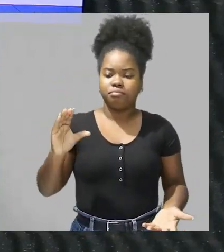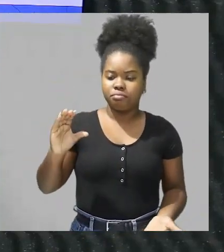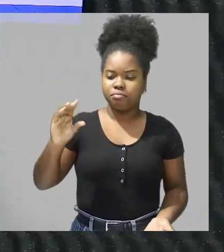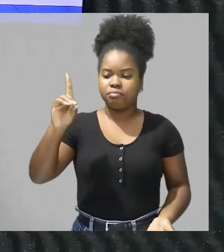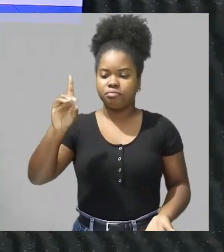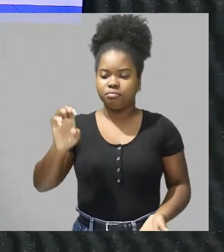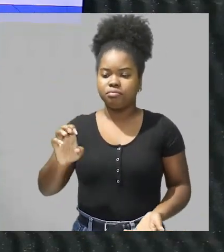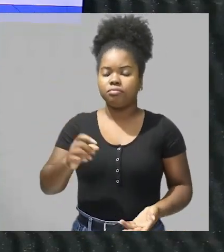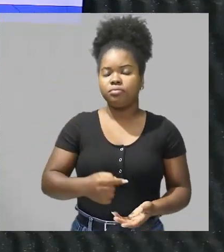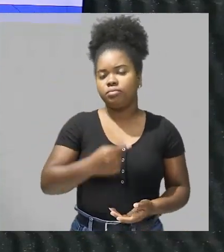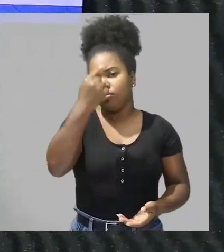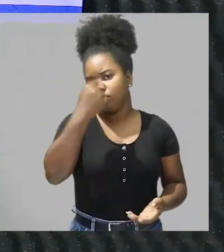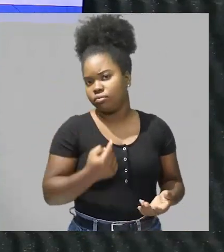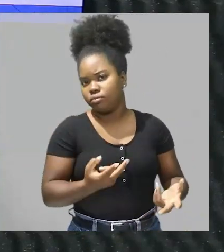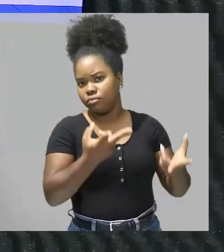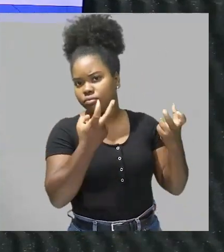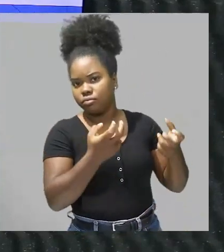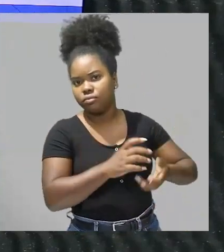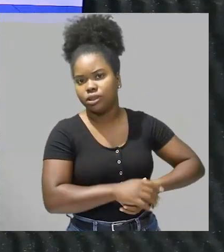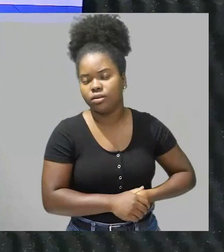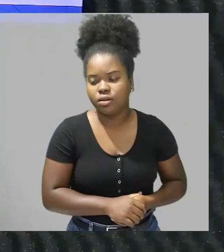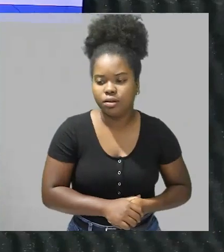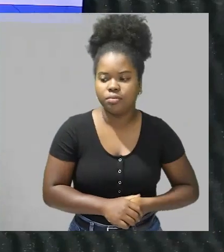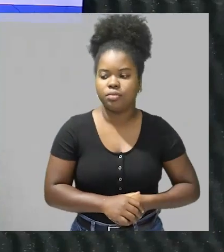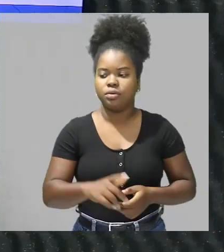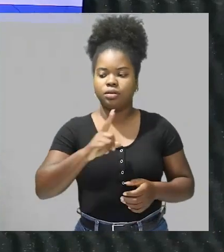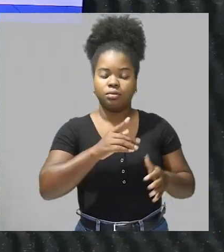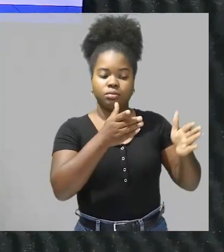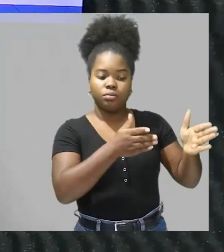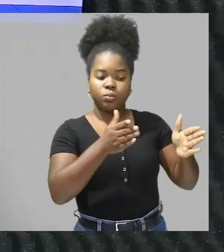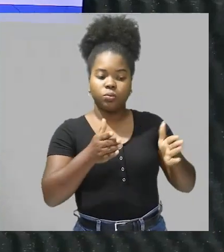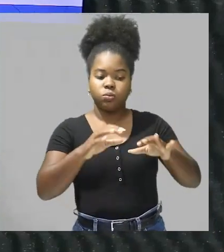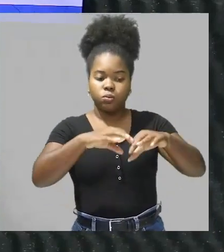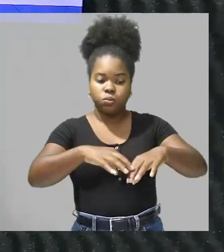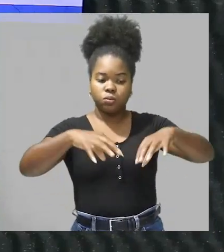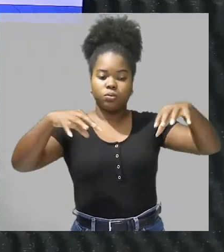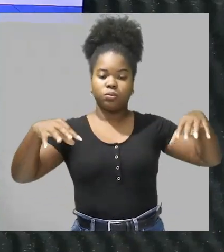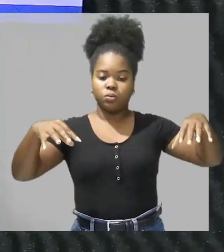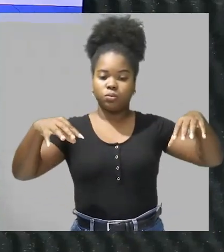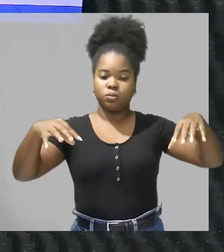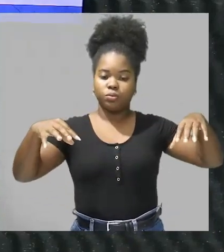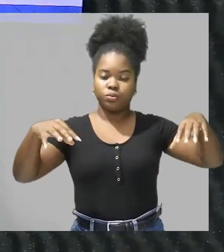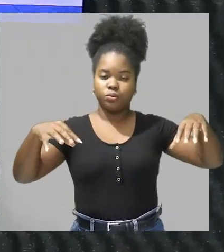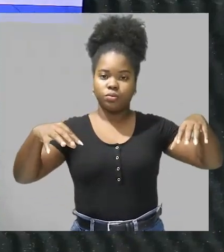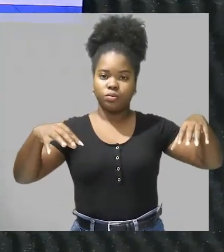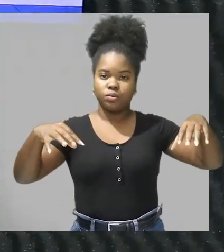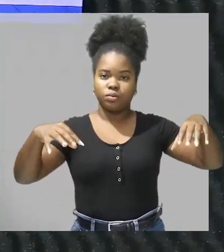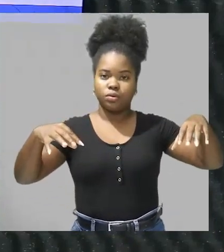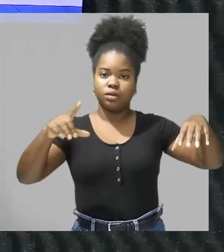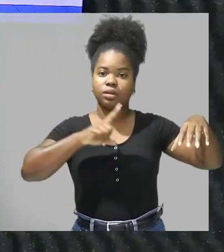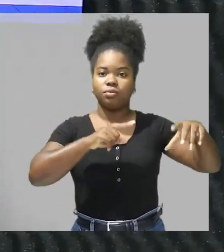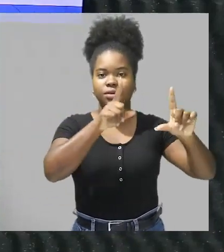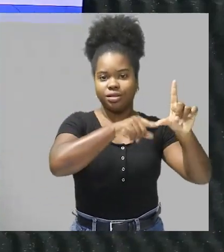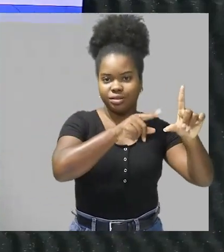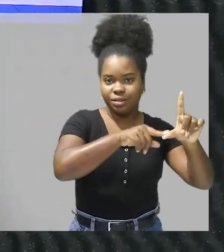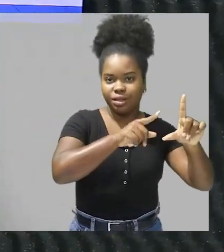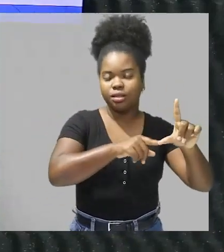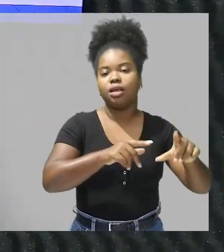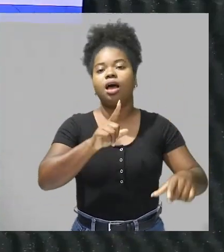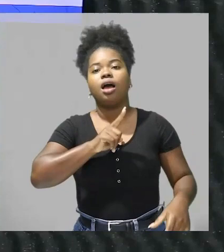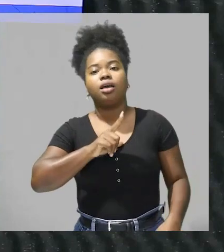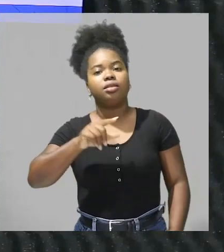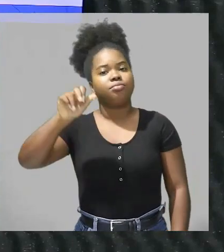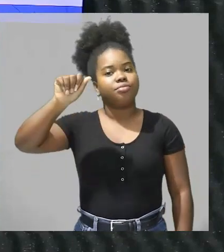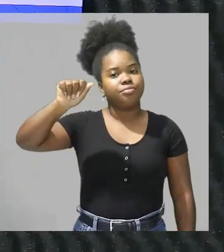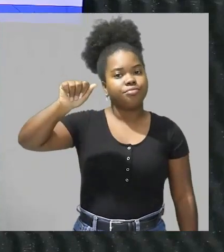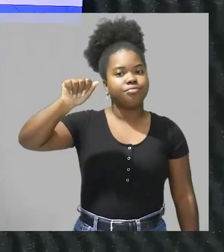na figura então nós temos os momentos de separação Eles foram destacados pelas letras então vou ter aqui ó